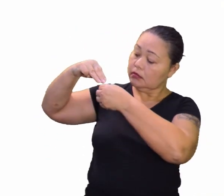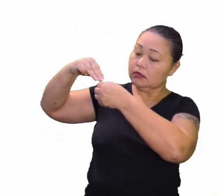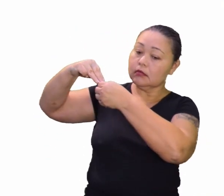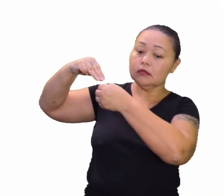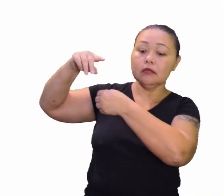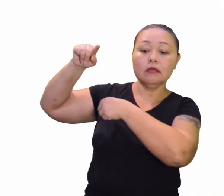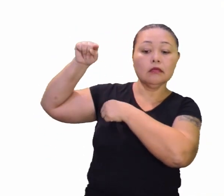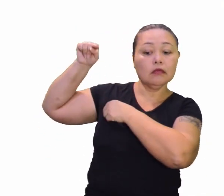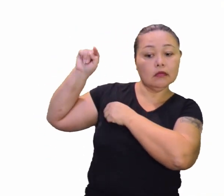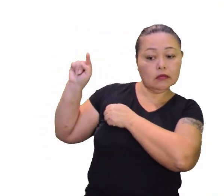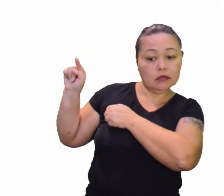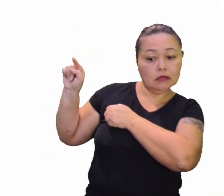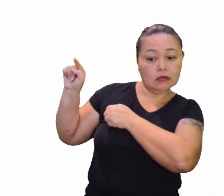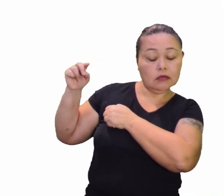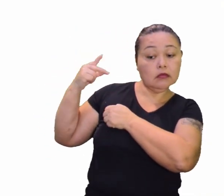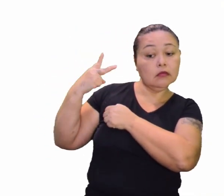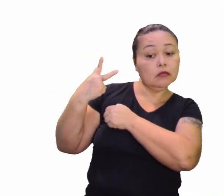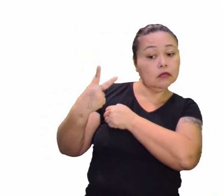em Rondônia.